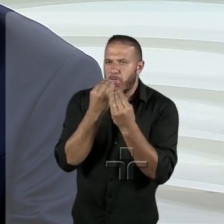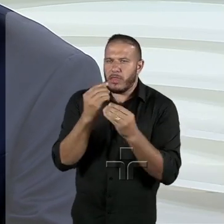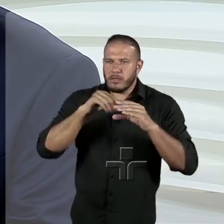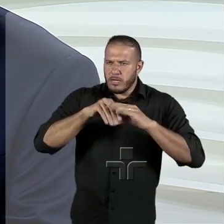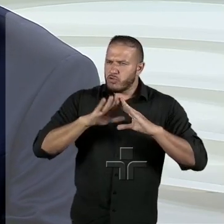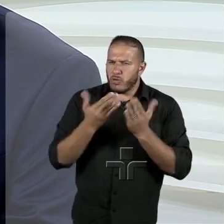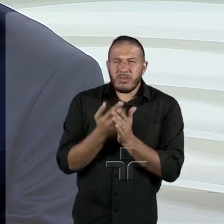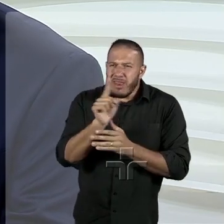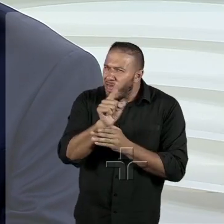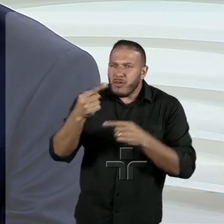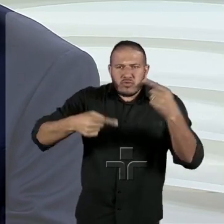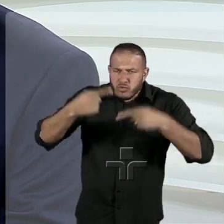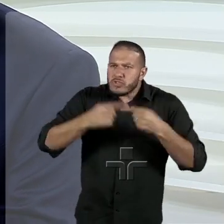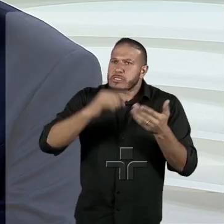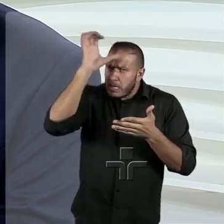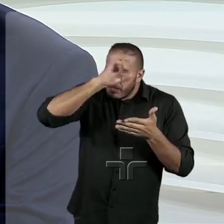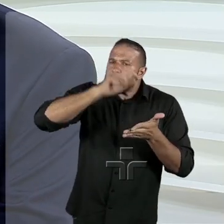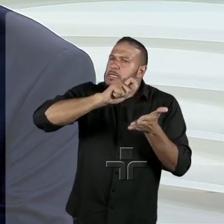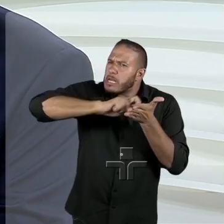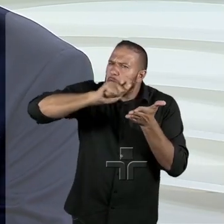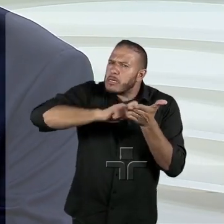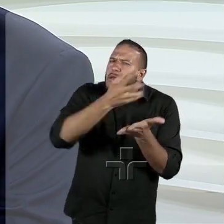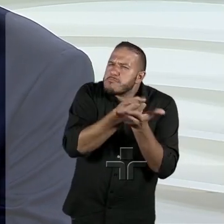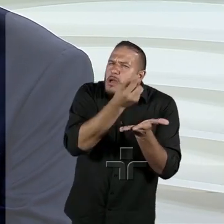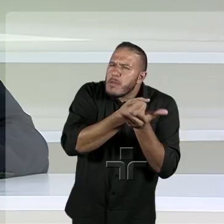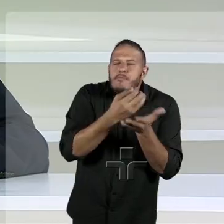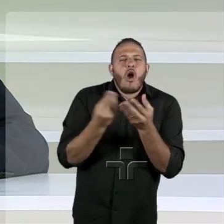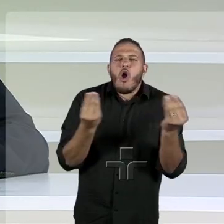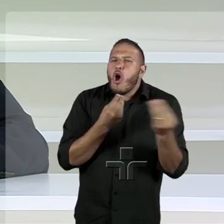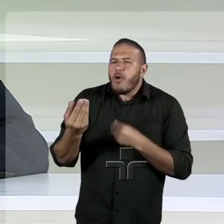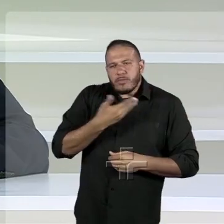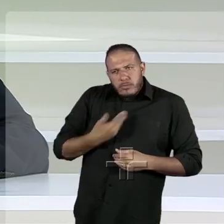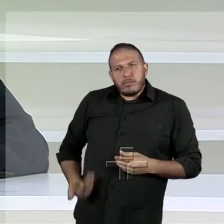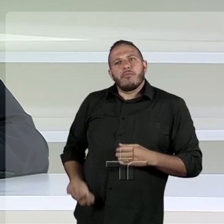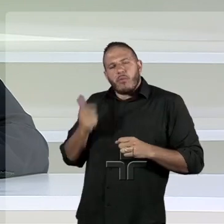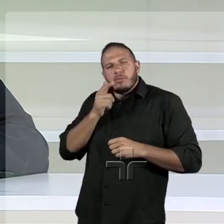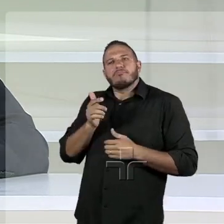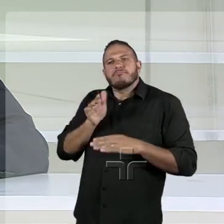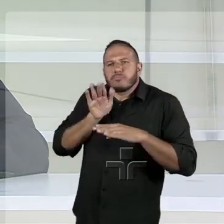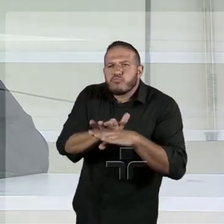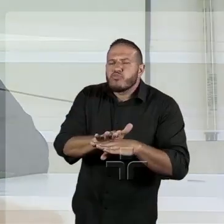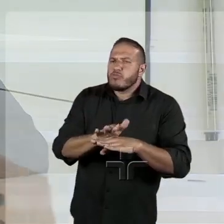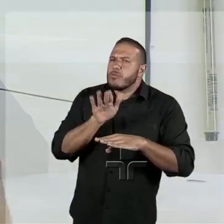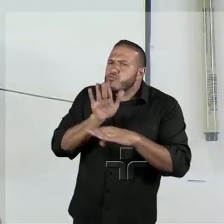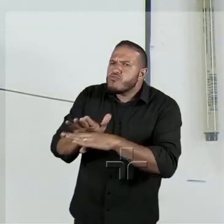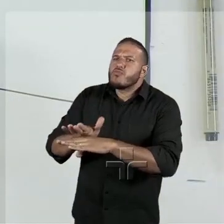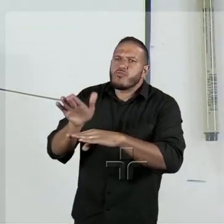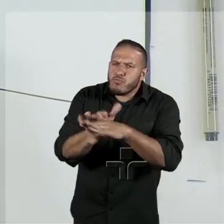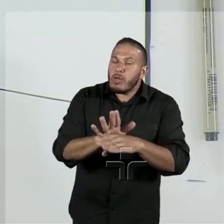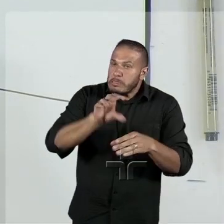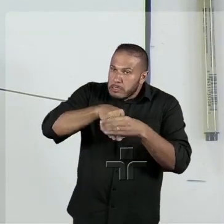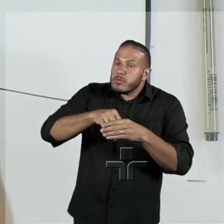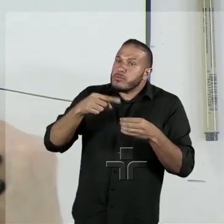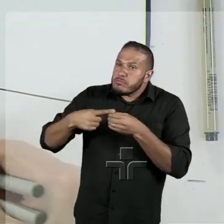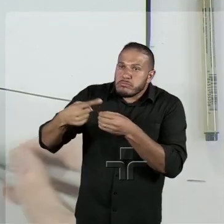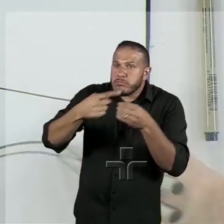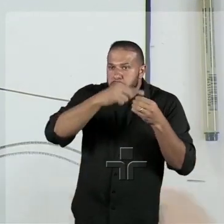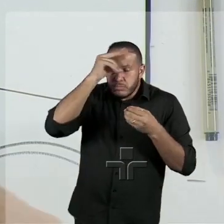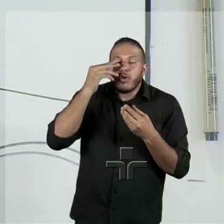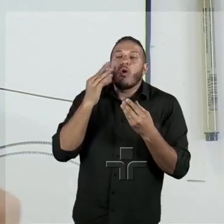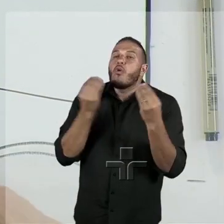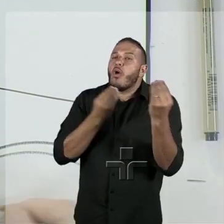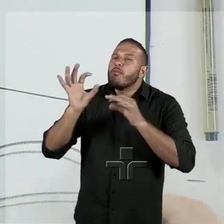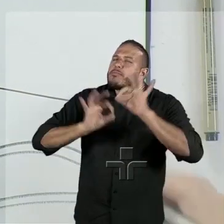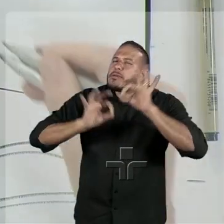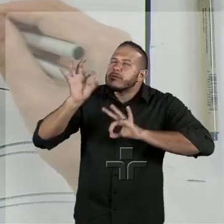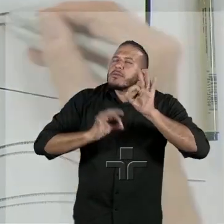a alfabetização, como que o Estado pode dar suporte e como o próprio município dá suporte para as nossas escolas, como que o